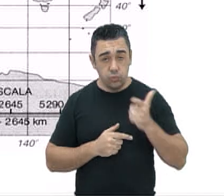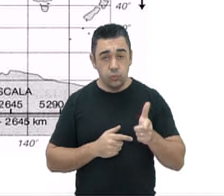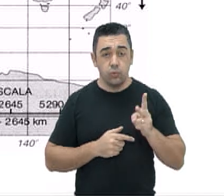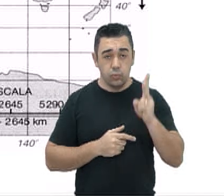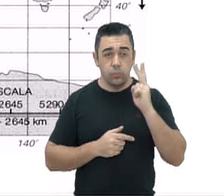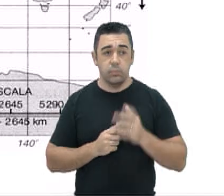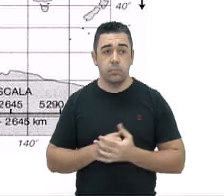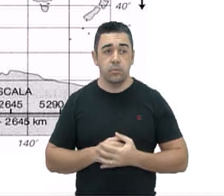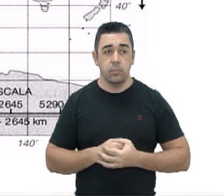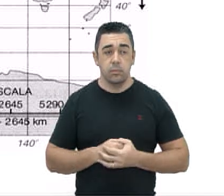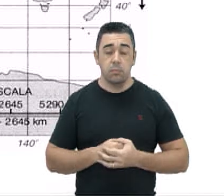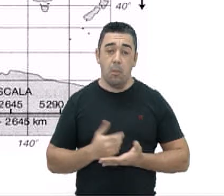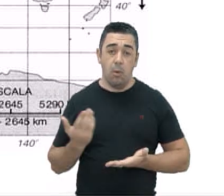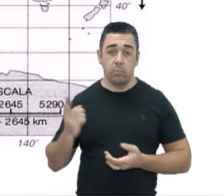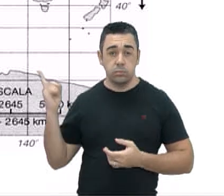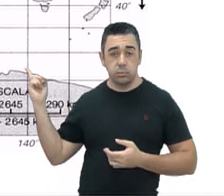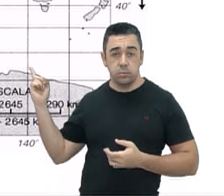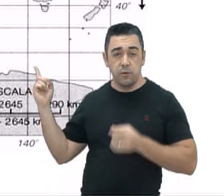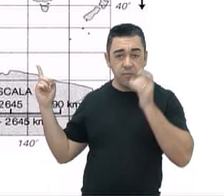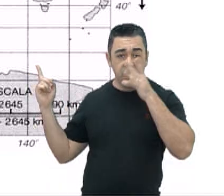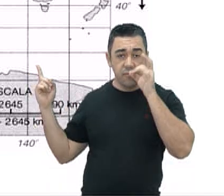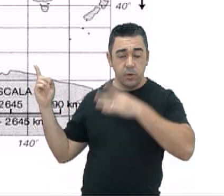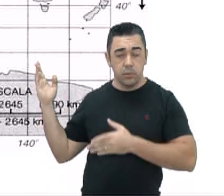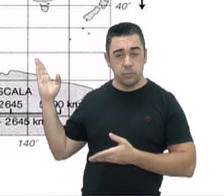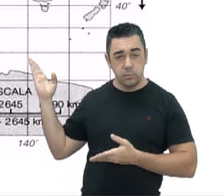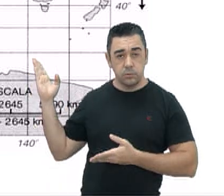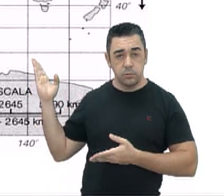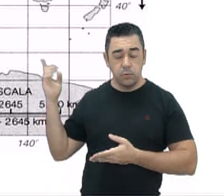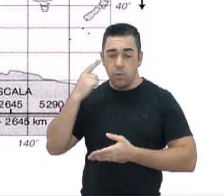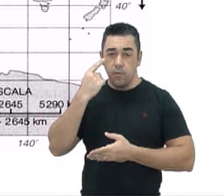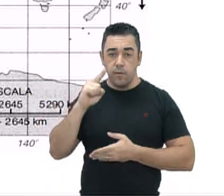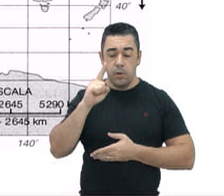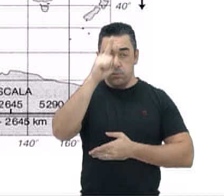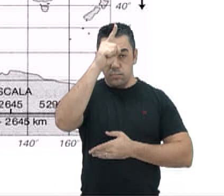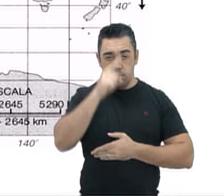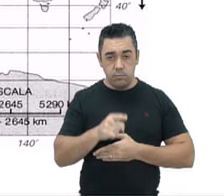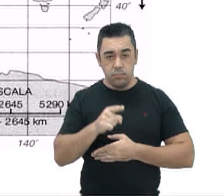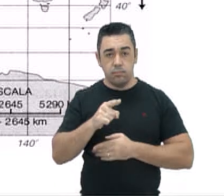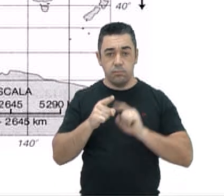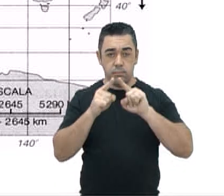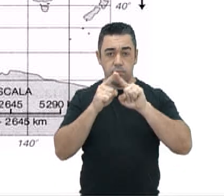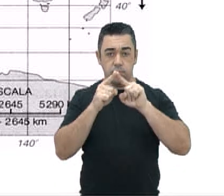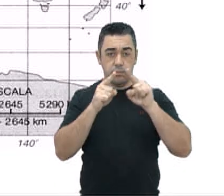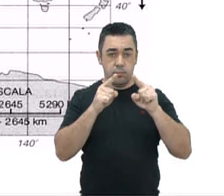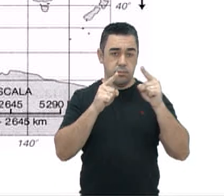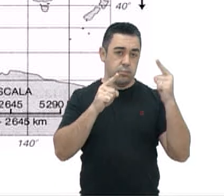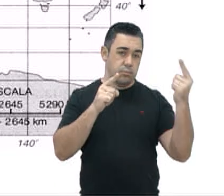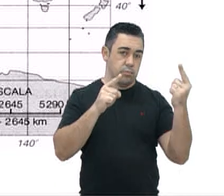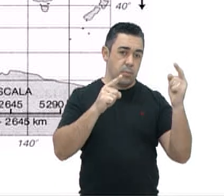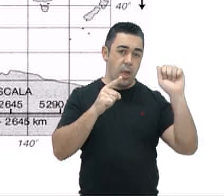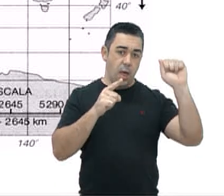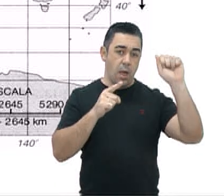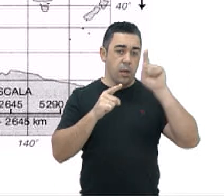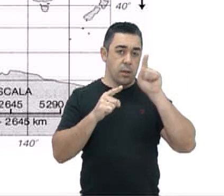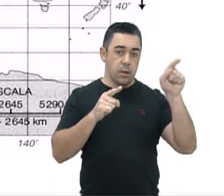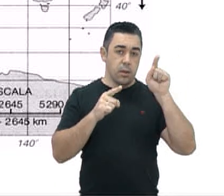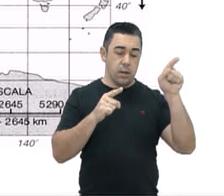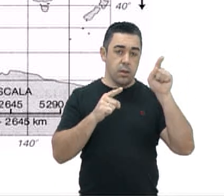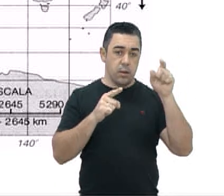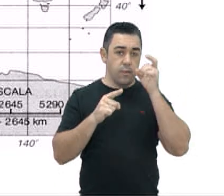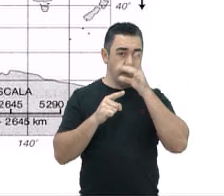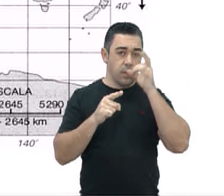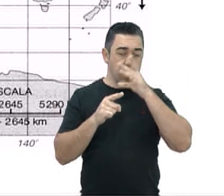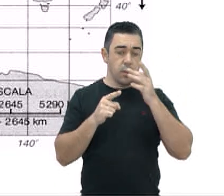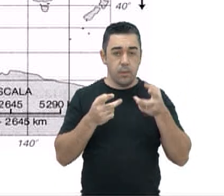novamente. Está ali, ponto A circulado agora em verde. Se você olhar com bastante atenção o ponto A em verde